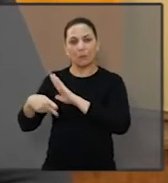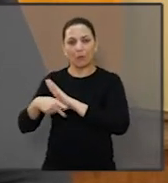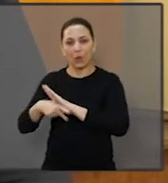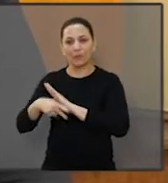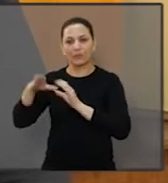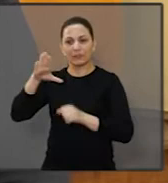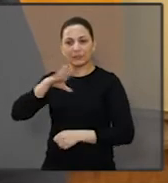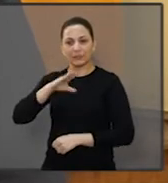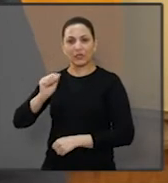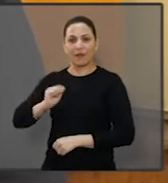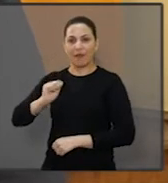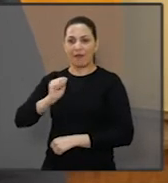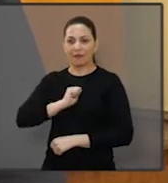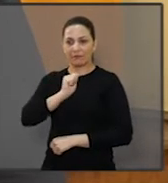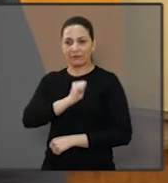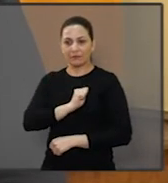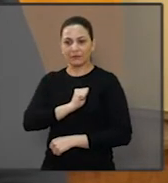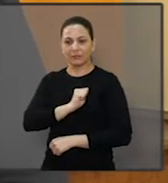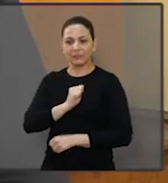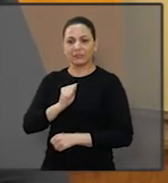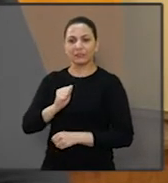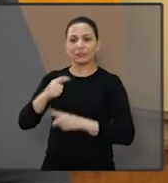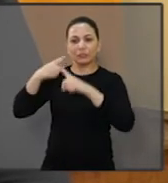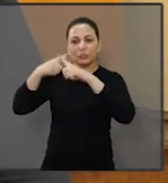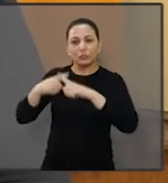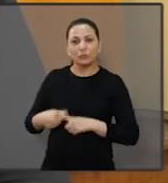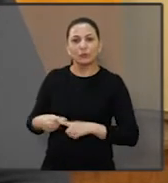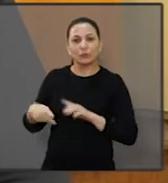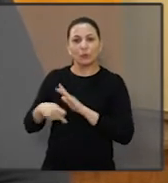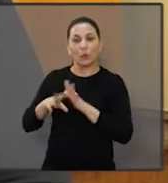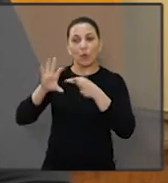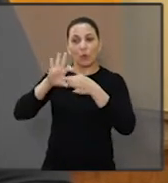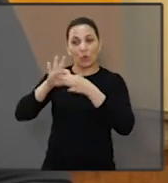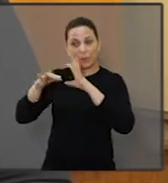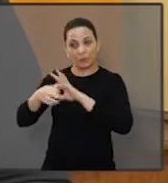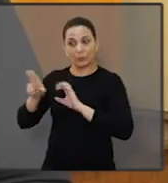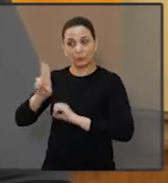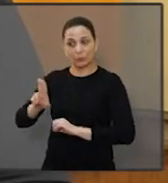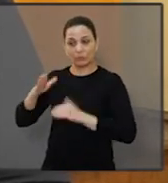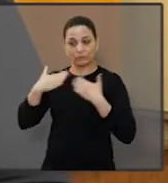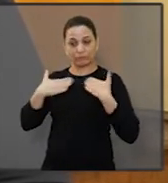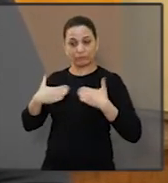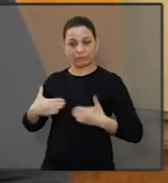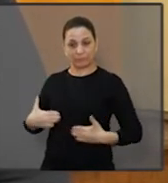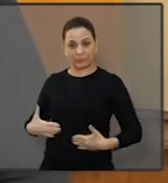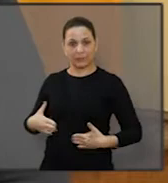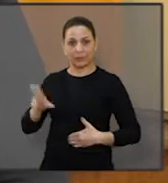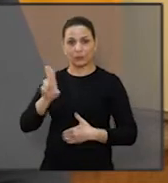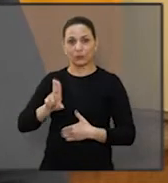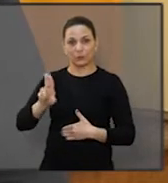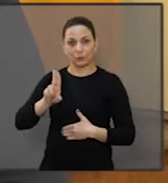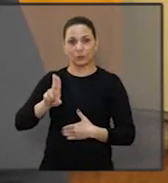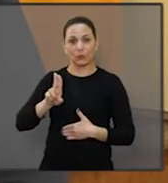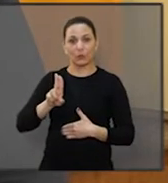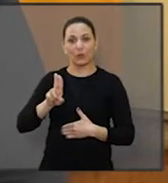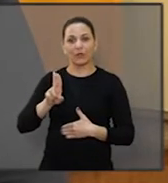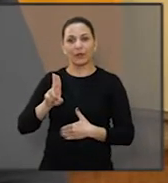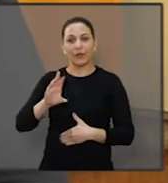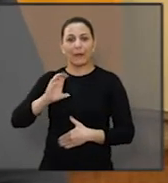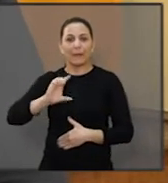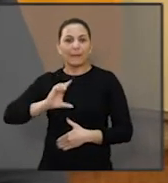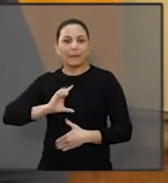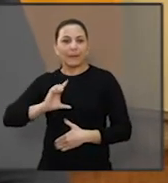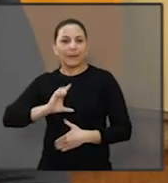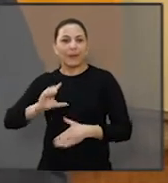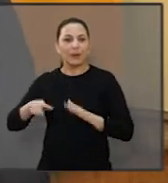jogou as finais nas Olimpíadas, a gente jogou com essa camiseta. E a gente fala que é uma medalha de